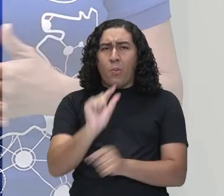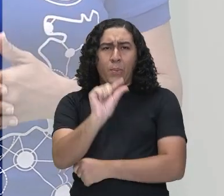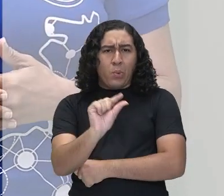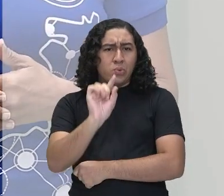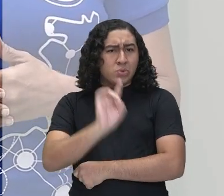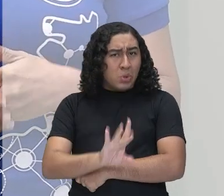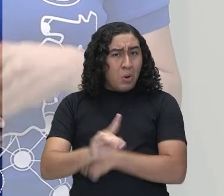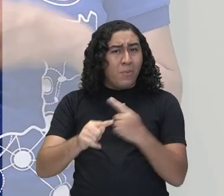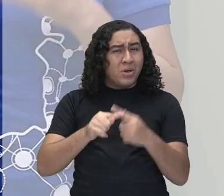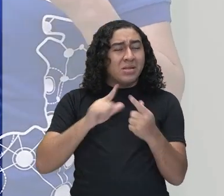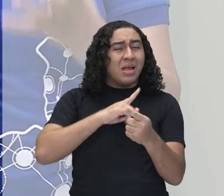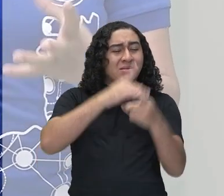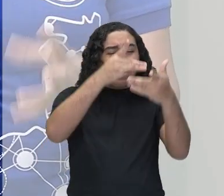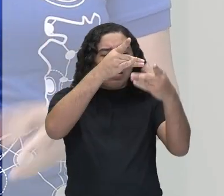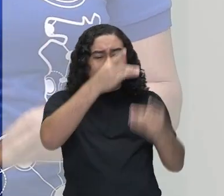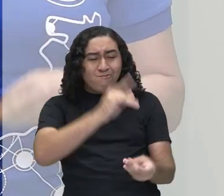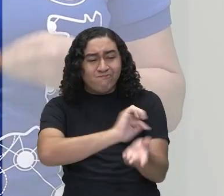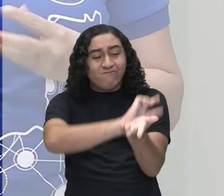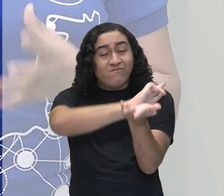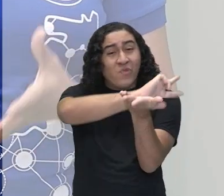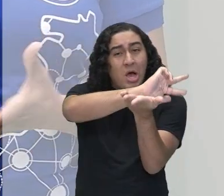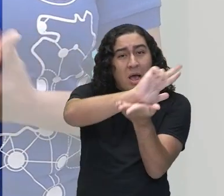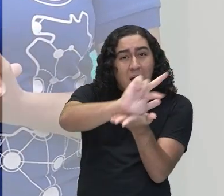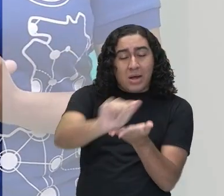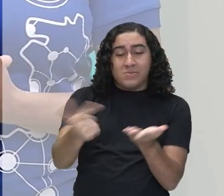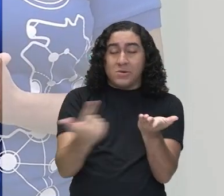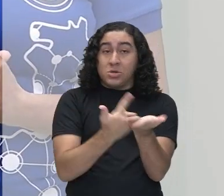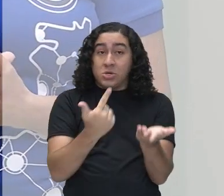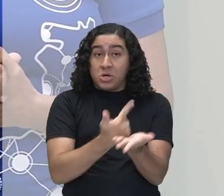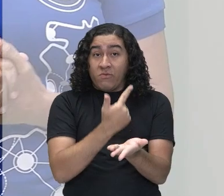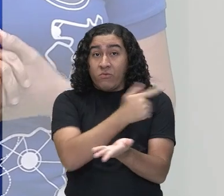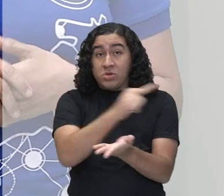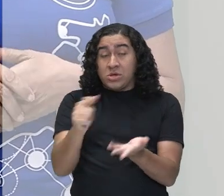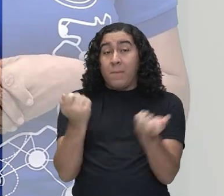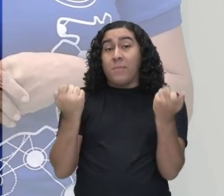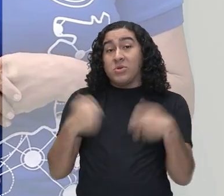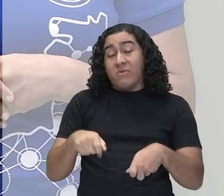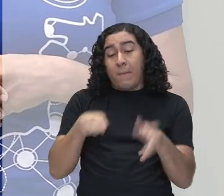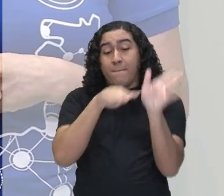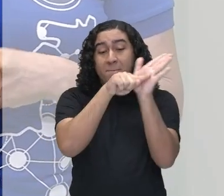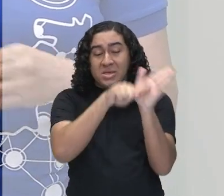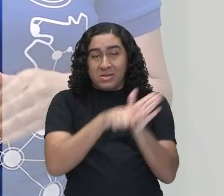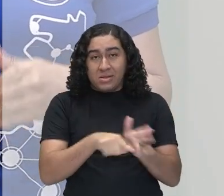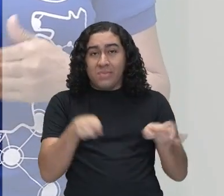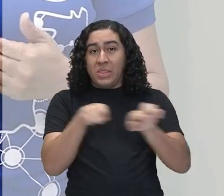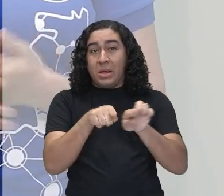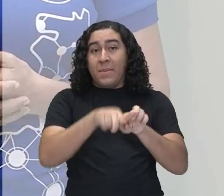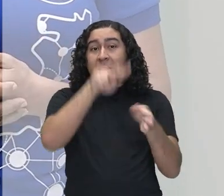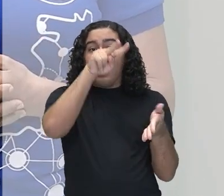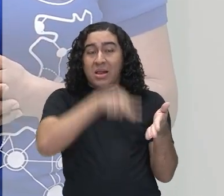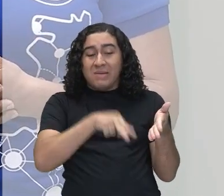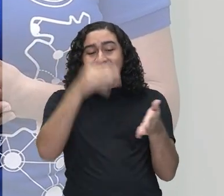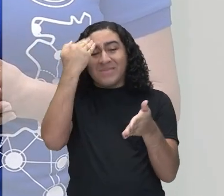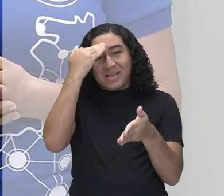tem várias obras que vocês podem ler, né?